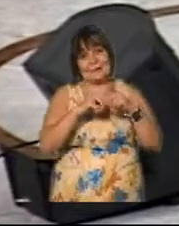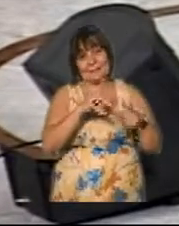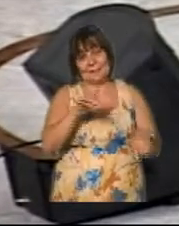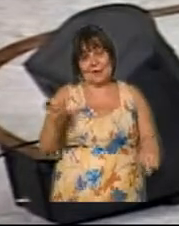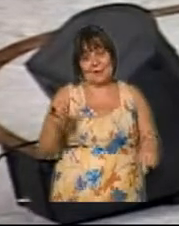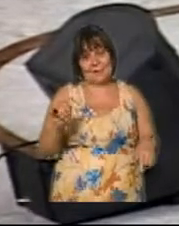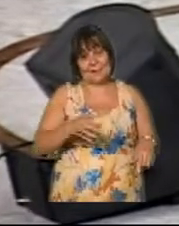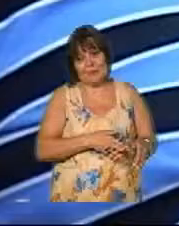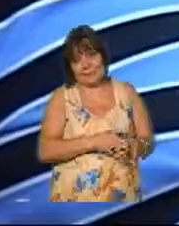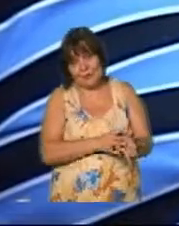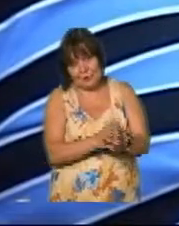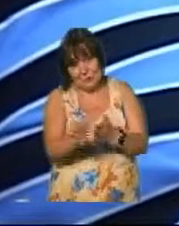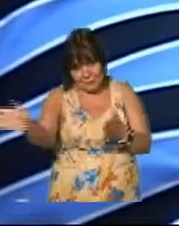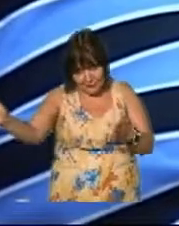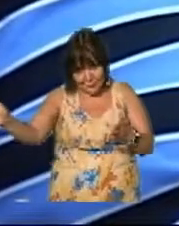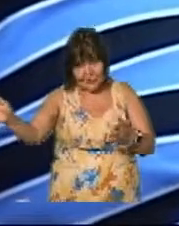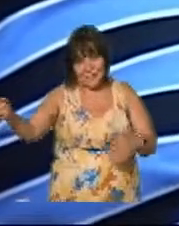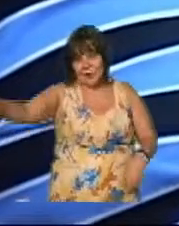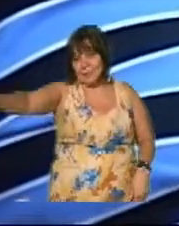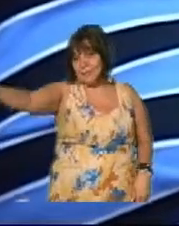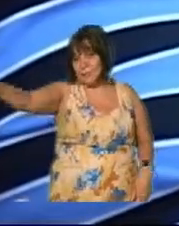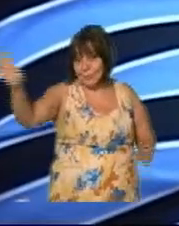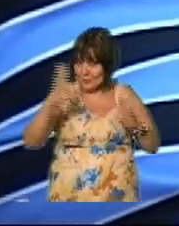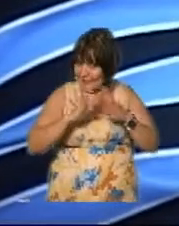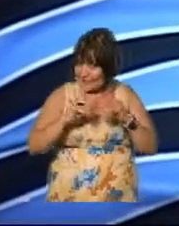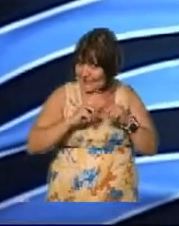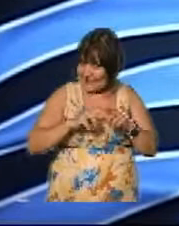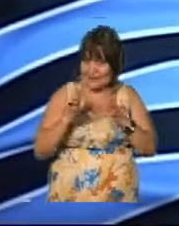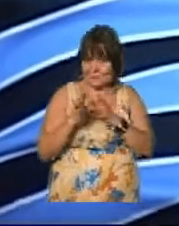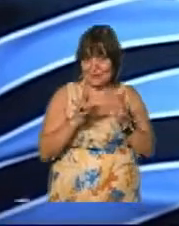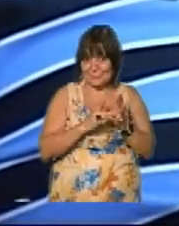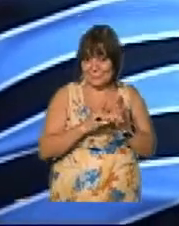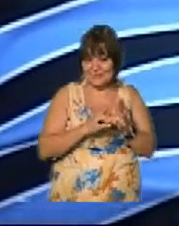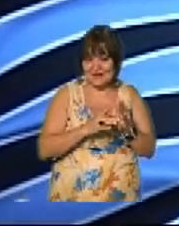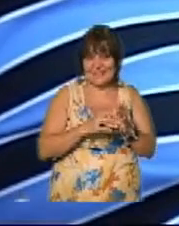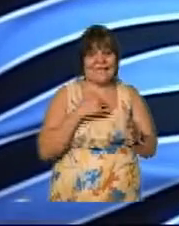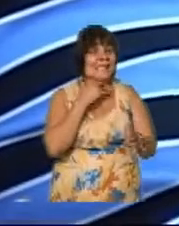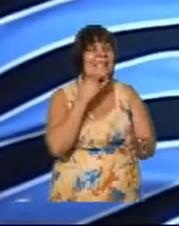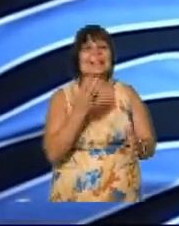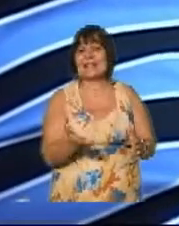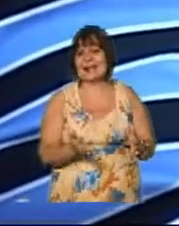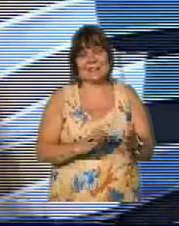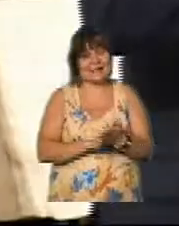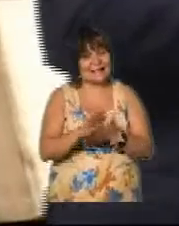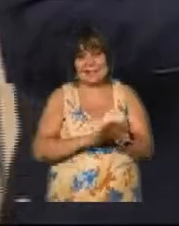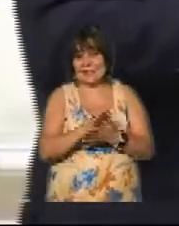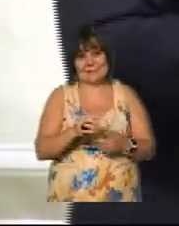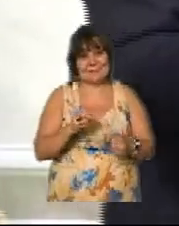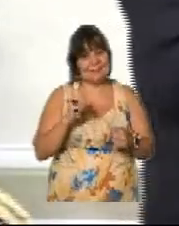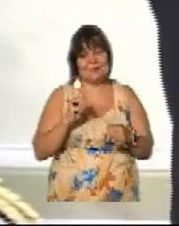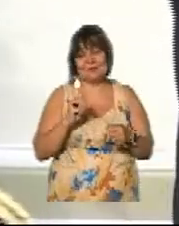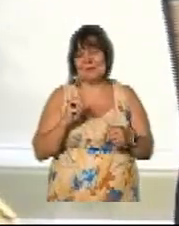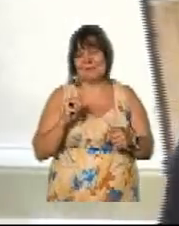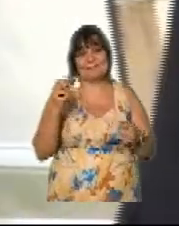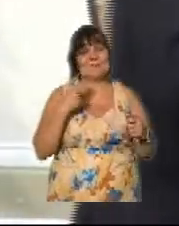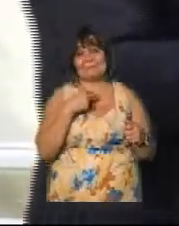pai não há vida. Jesus disse isso. Jesus disse, sem mim nada podeis fazer. E disse que quando